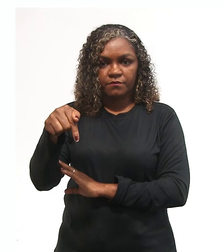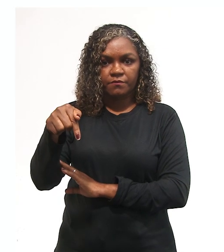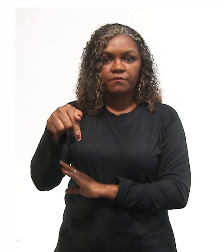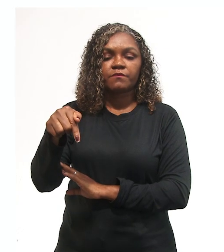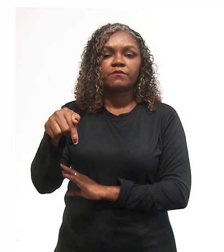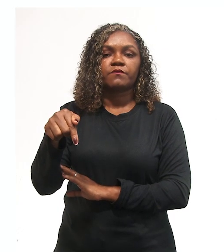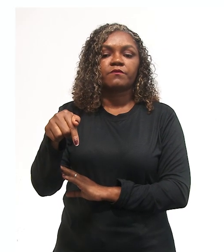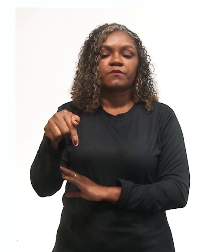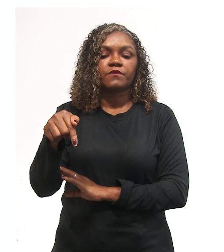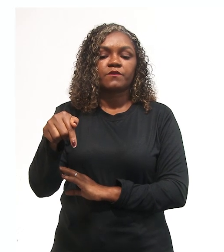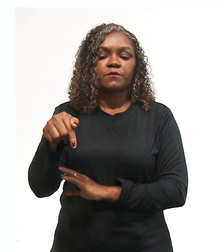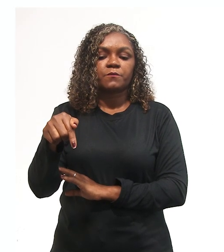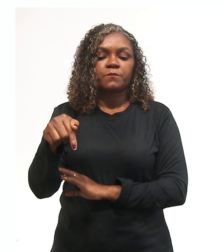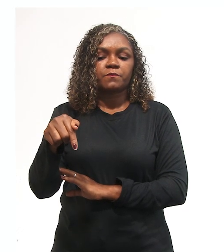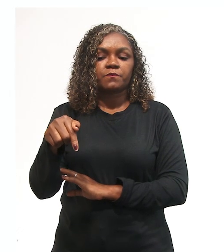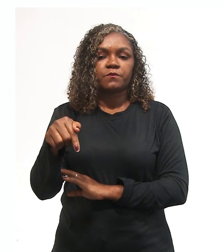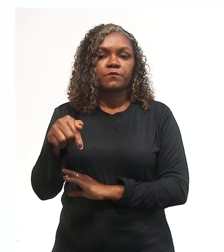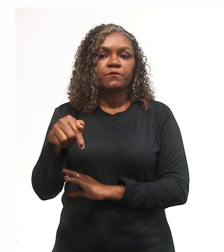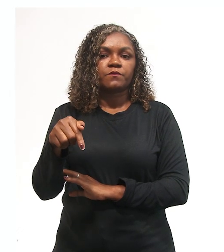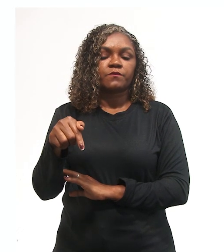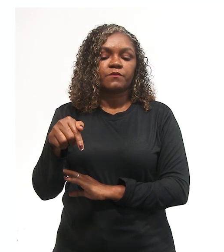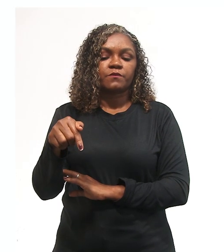225,37.